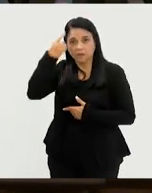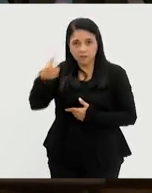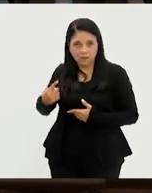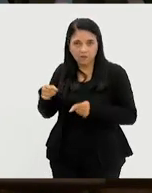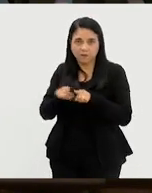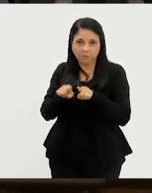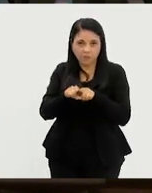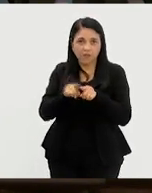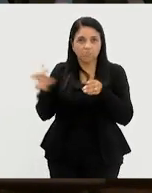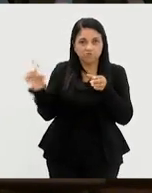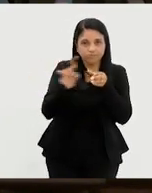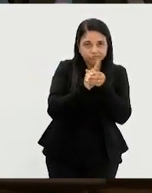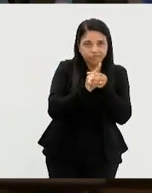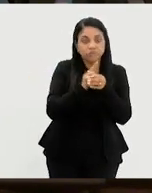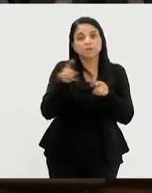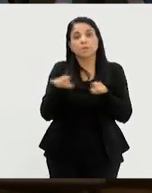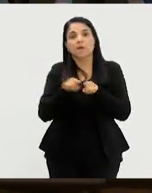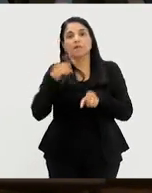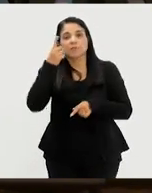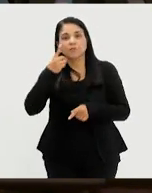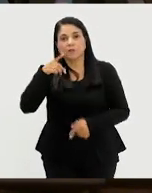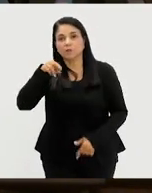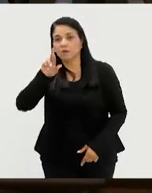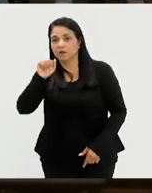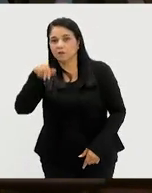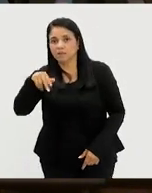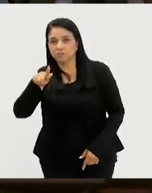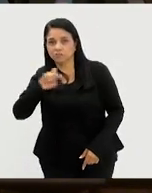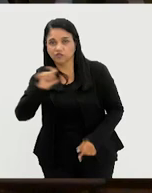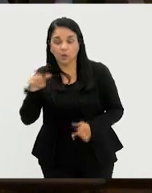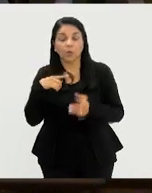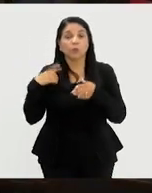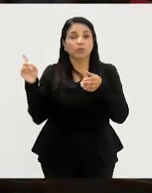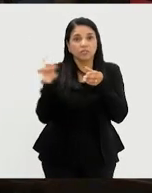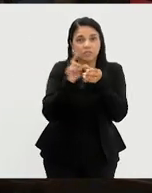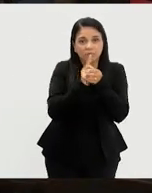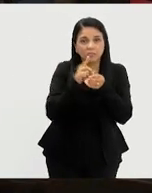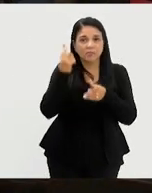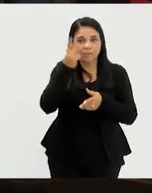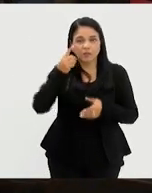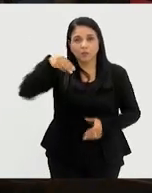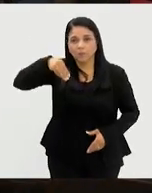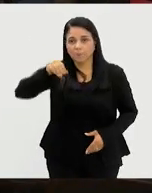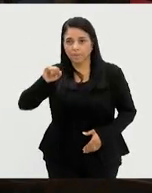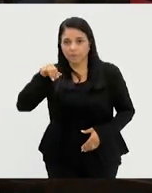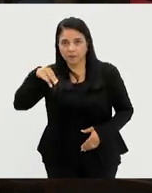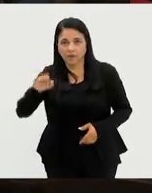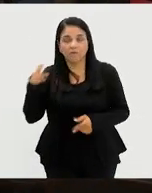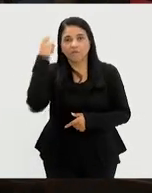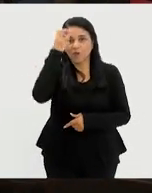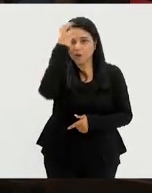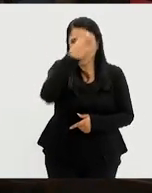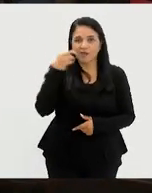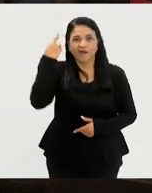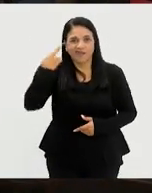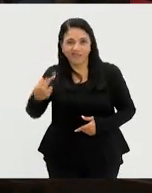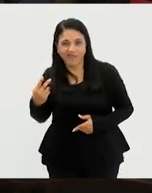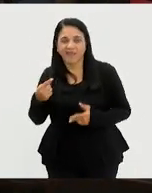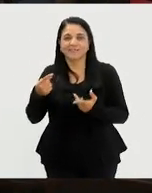Rangel ao Deputado Deputado também deputada vernica deputada ren Deputado